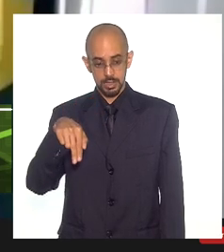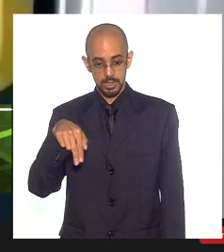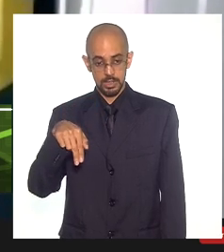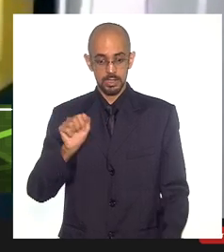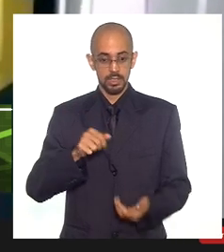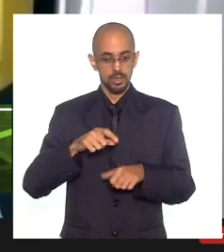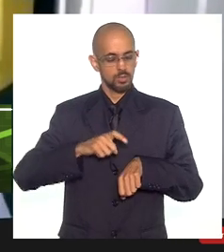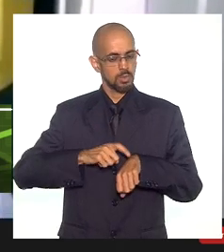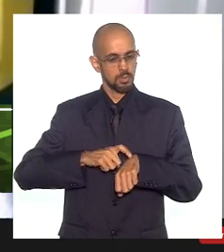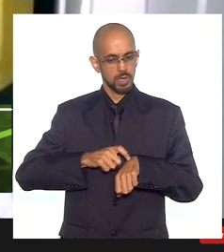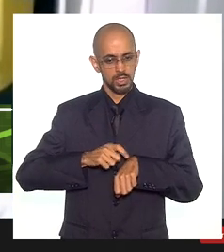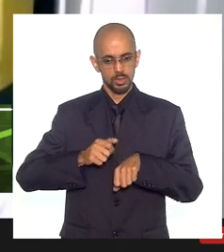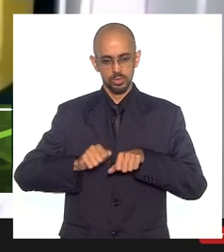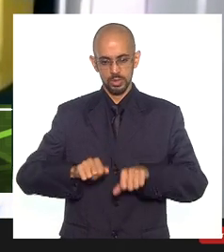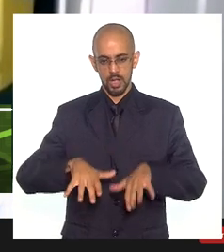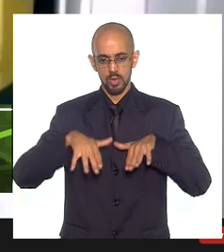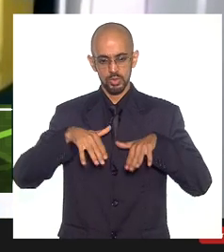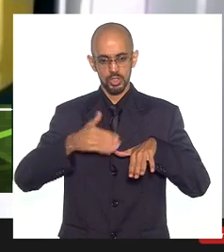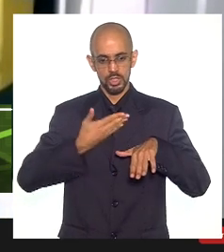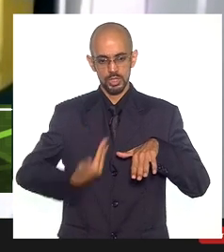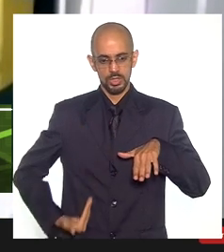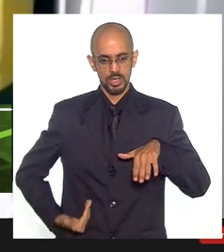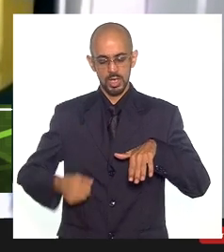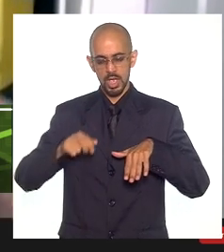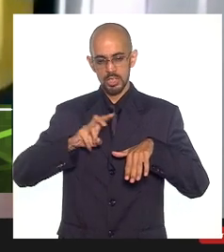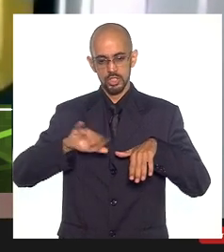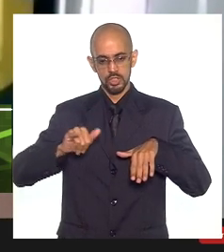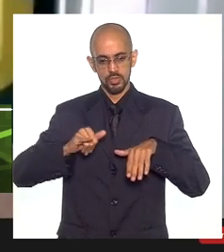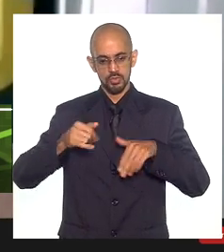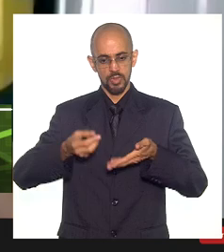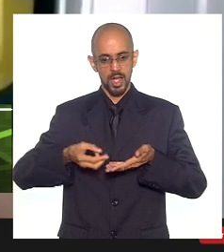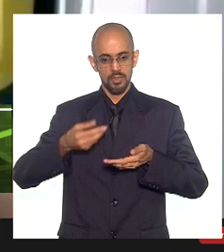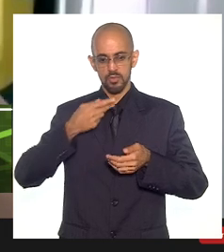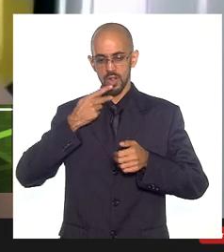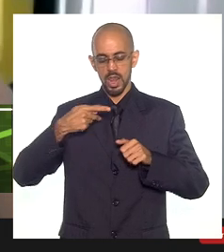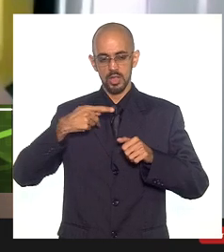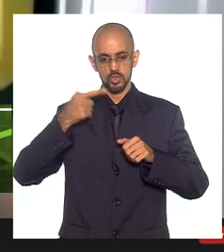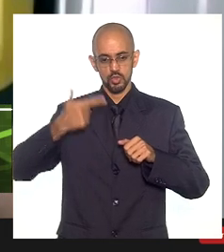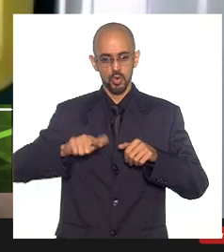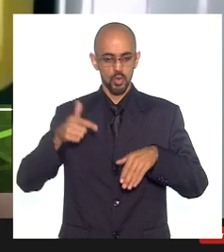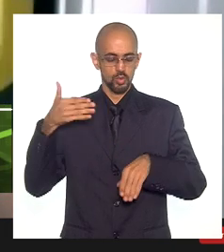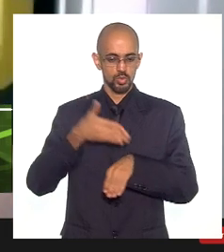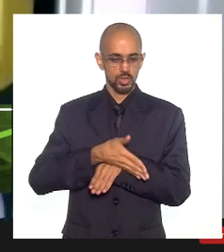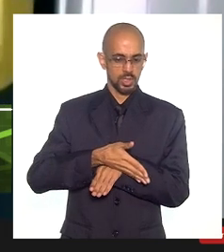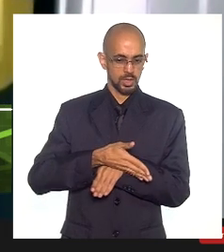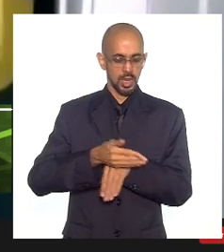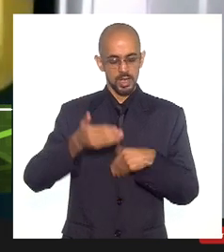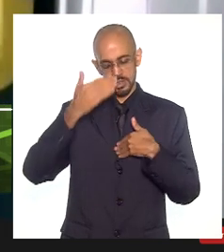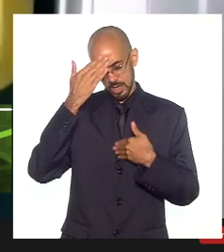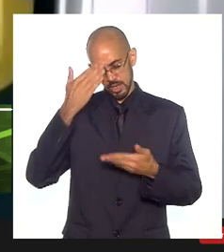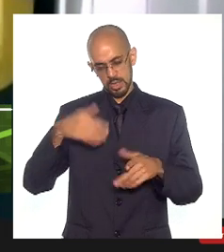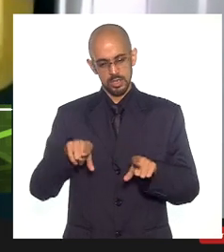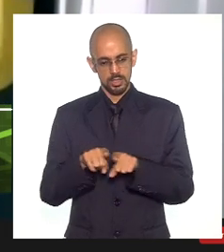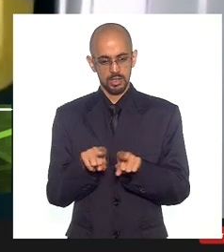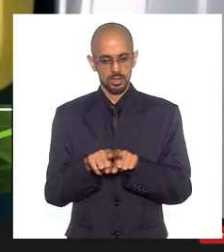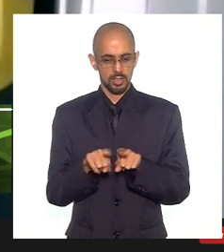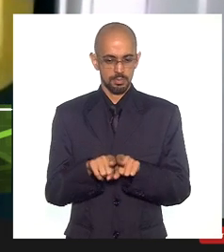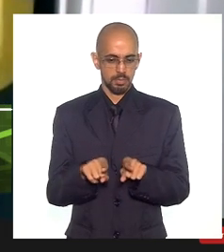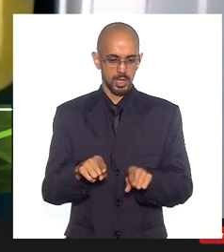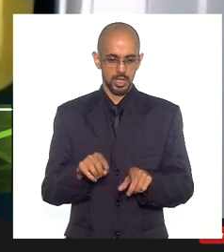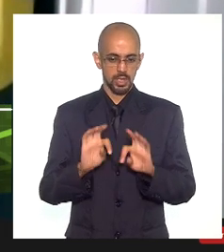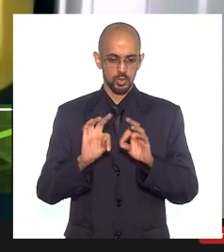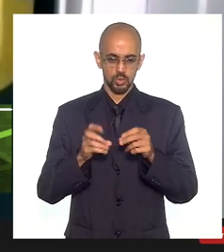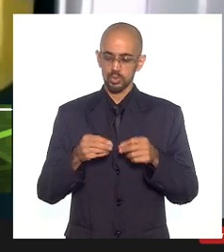anunciando, registrando, agradecendo as presenças de outros coletivos, entidades e instituições que estiverem